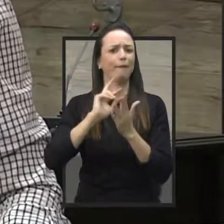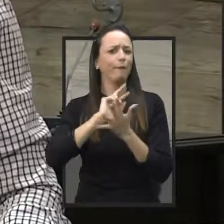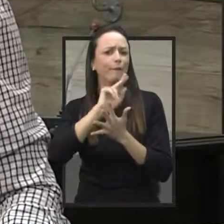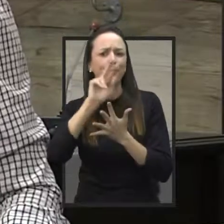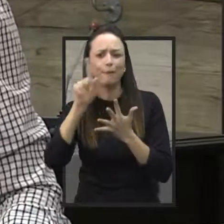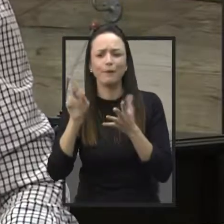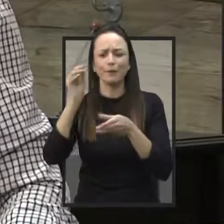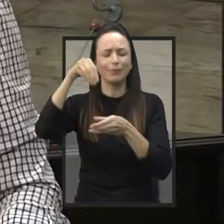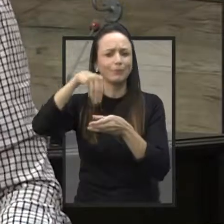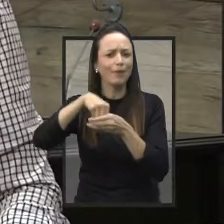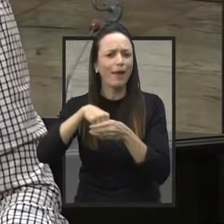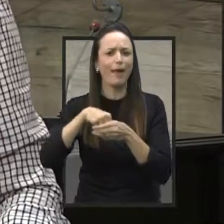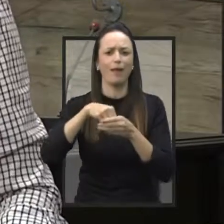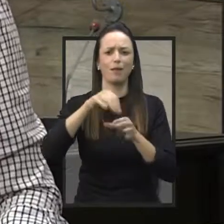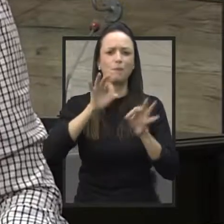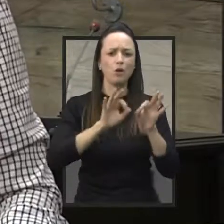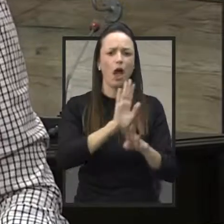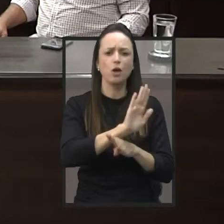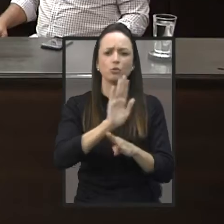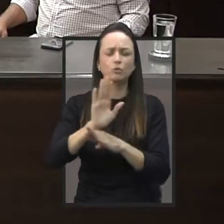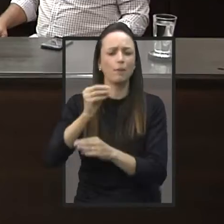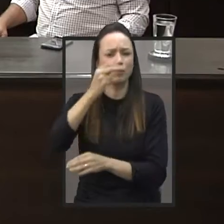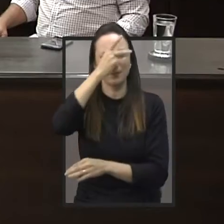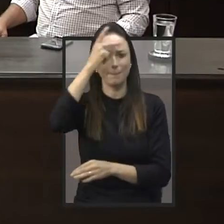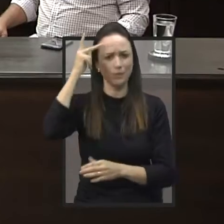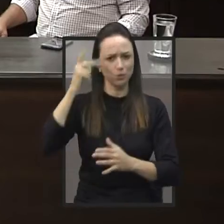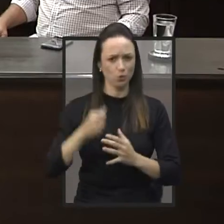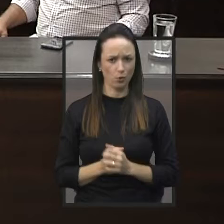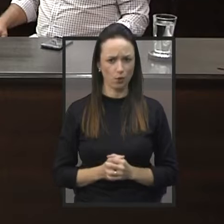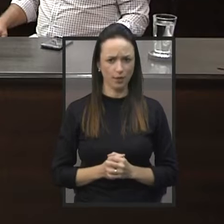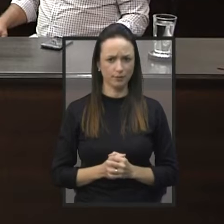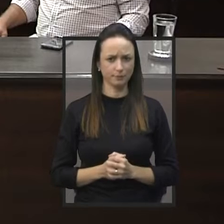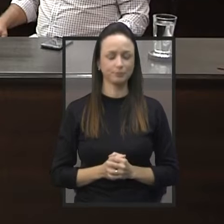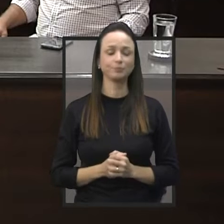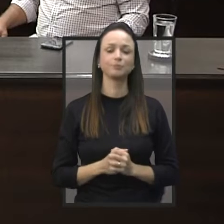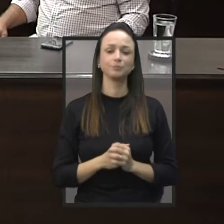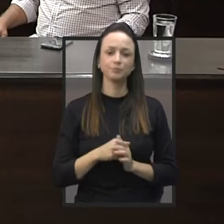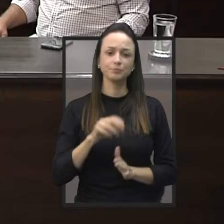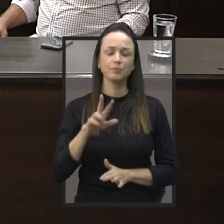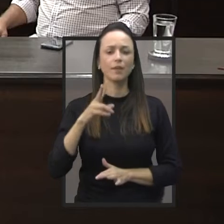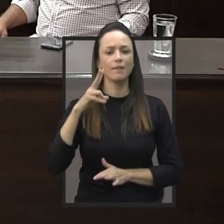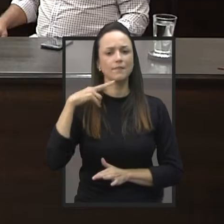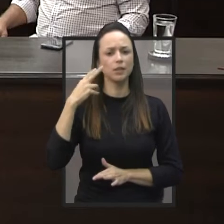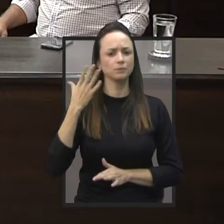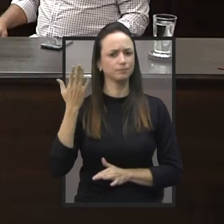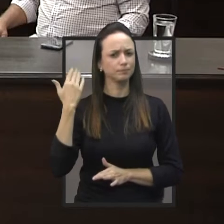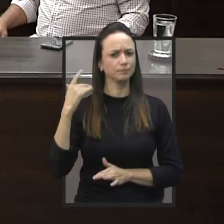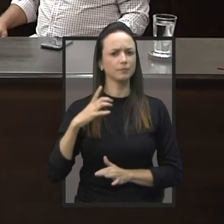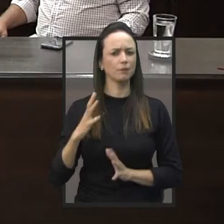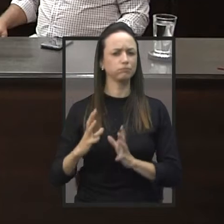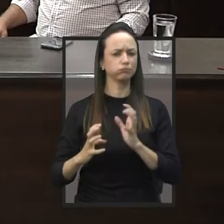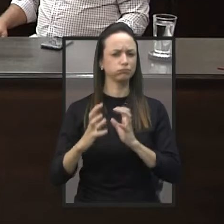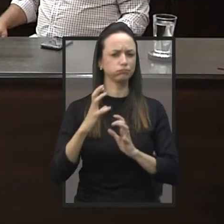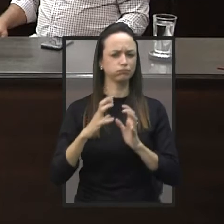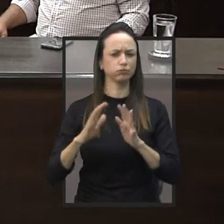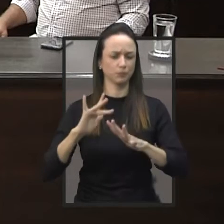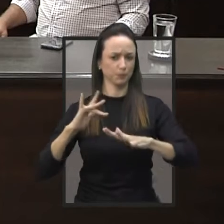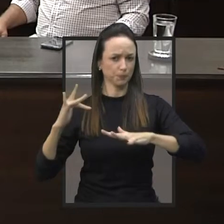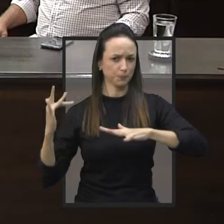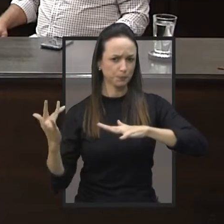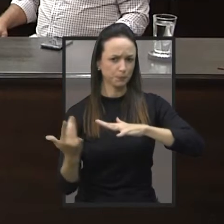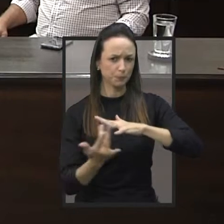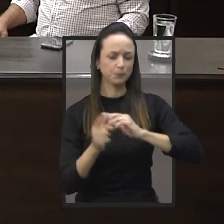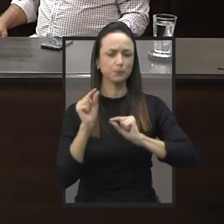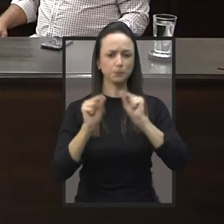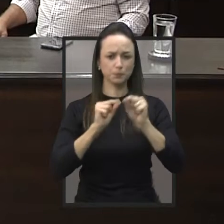pode beneficiar muitas pessoas. Vereador, recentemente nós tivemos uma polêmica nas redes sociais com relação a um